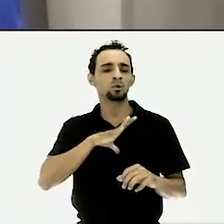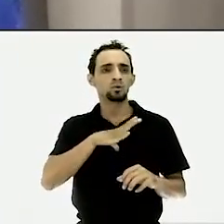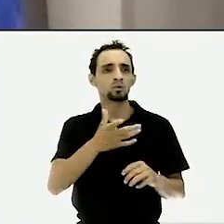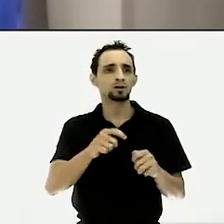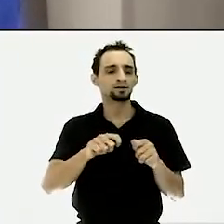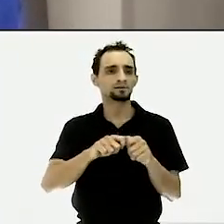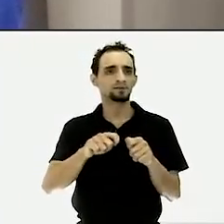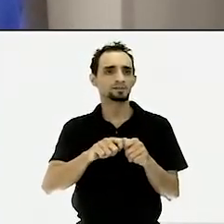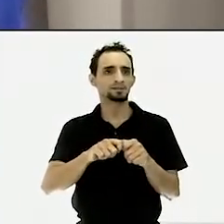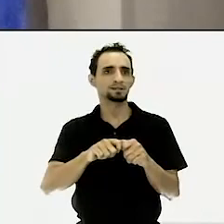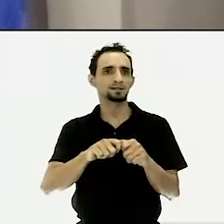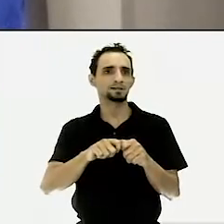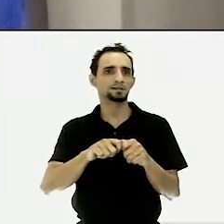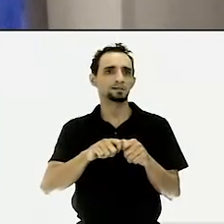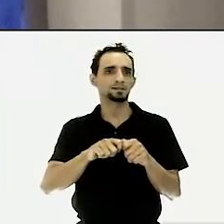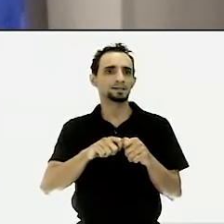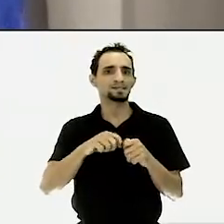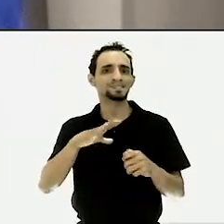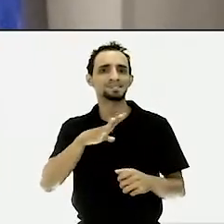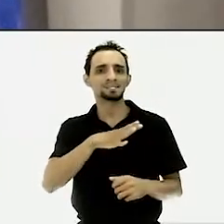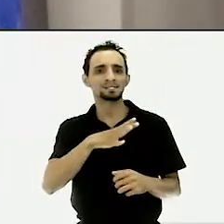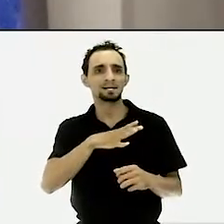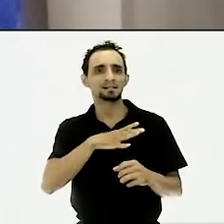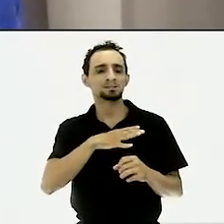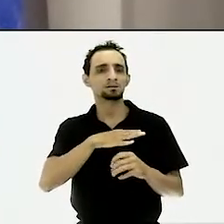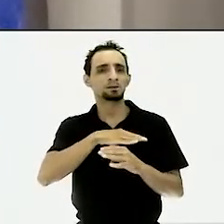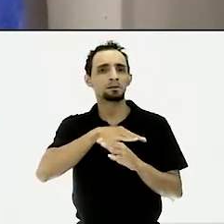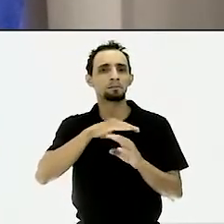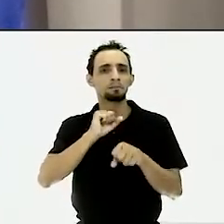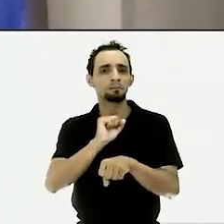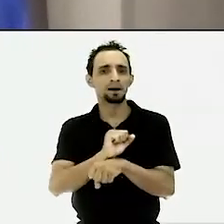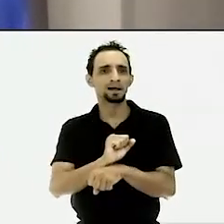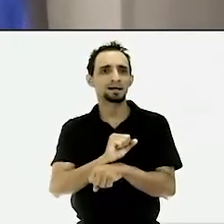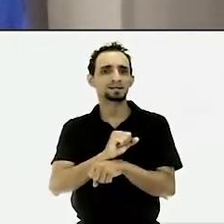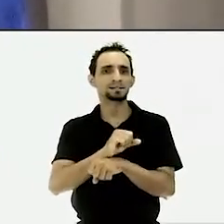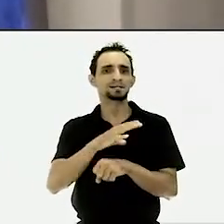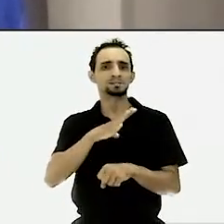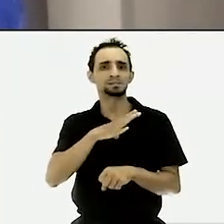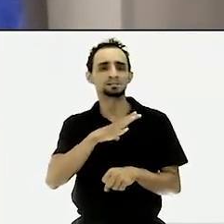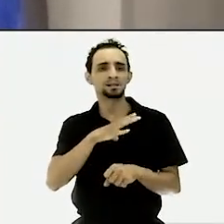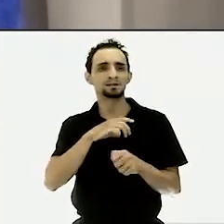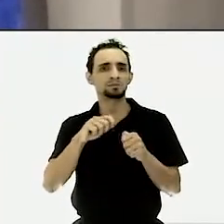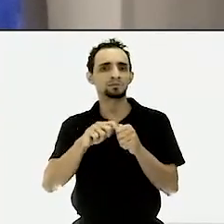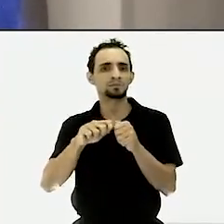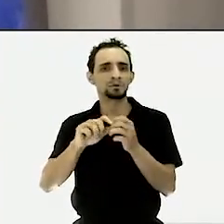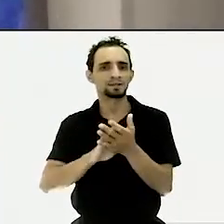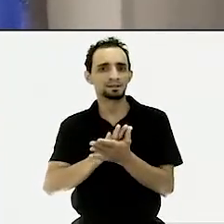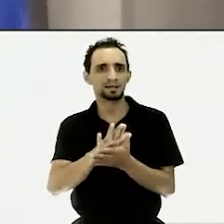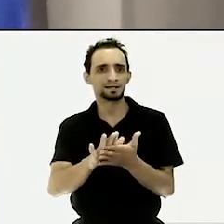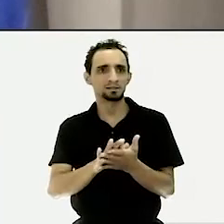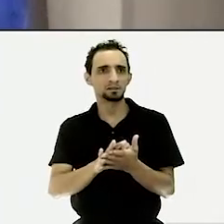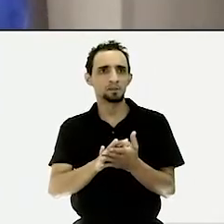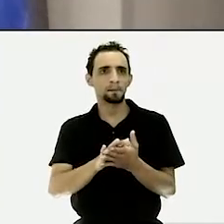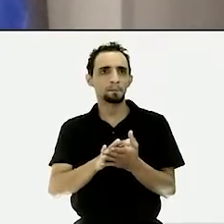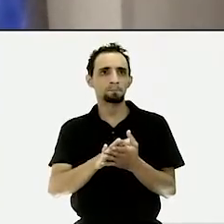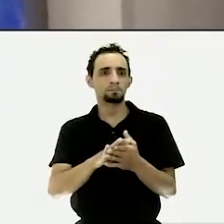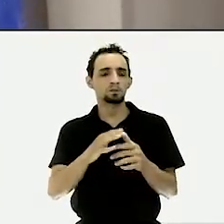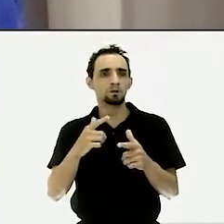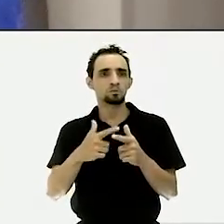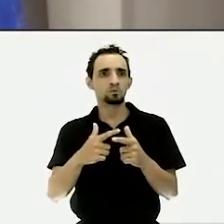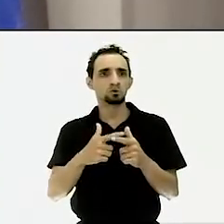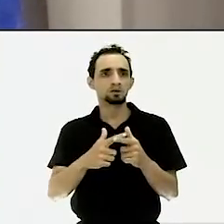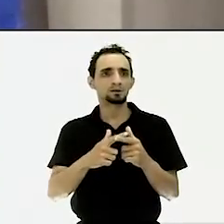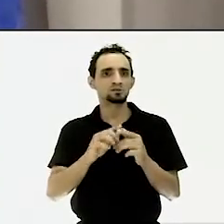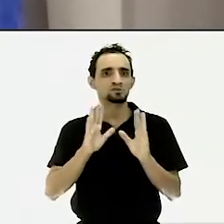nome do pessoal para fora, do pessoal, desculpa, ainda leva o nome de Agudos para o Rio de Janeiro, onde ele joga, todos os anos ele